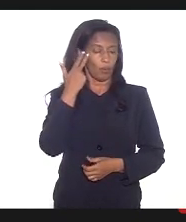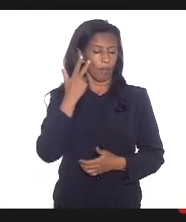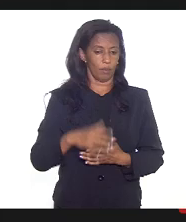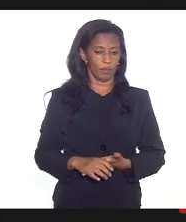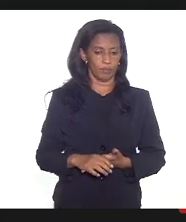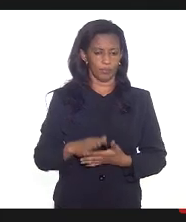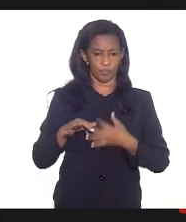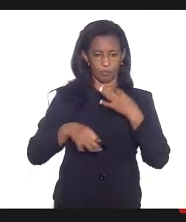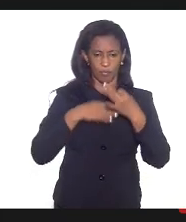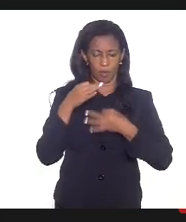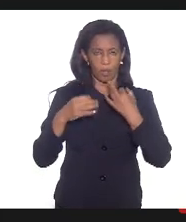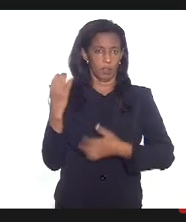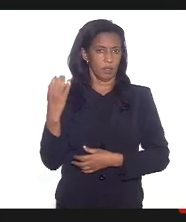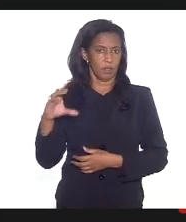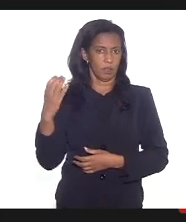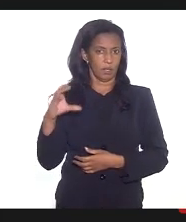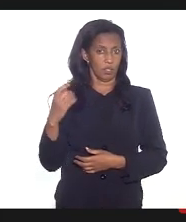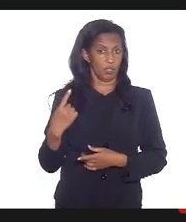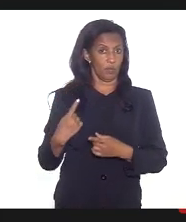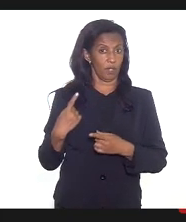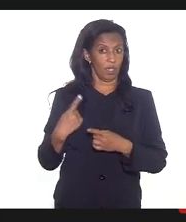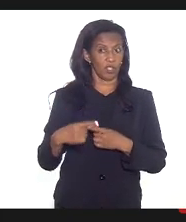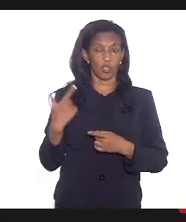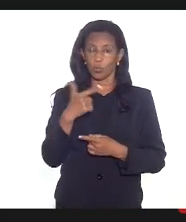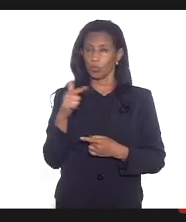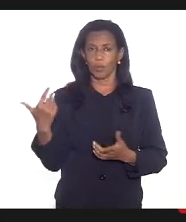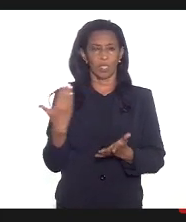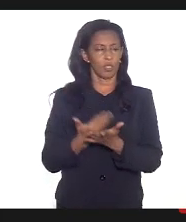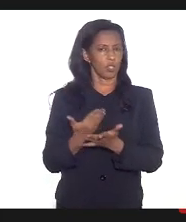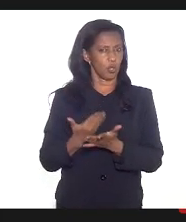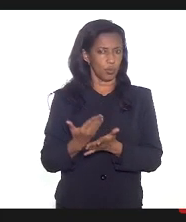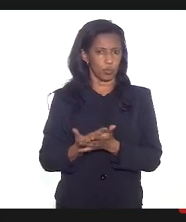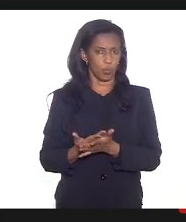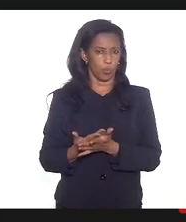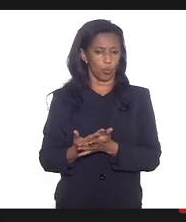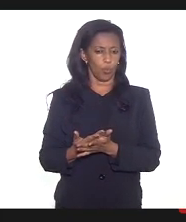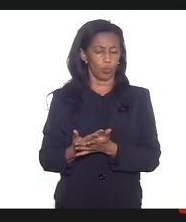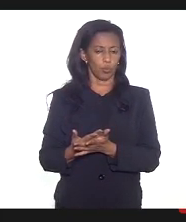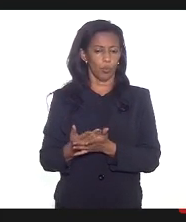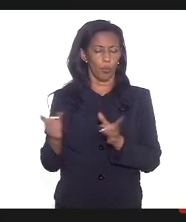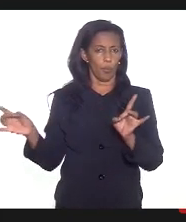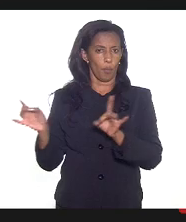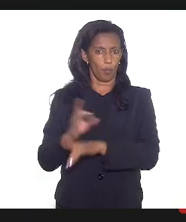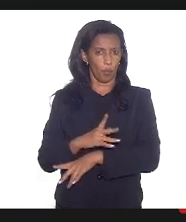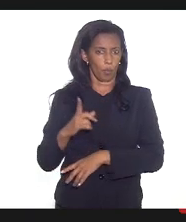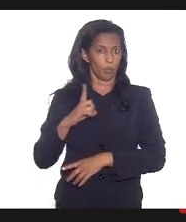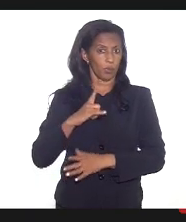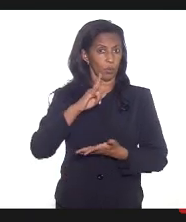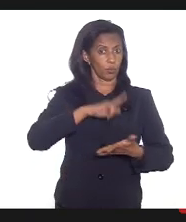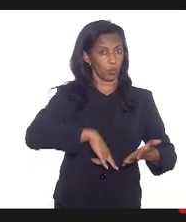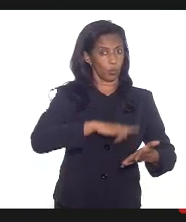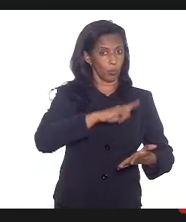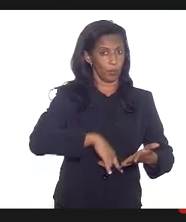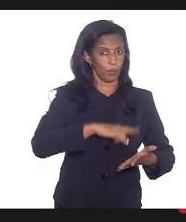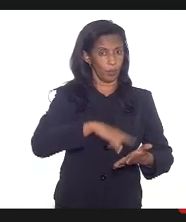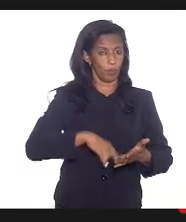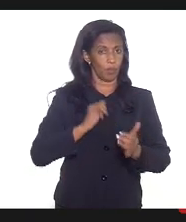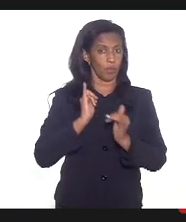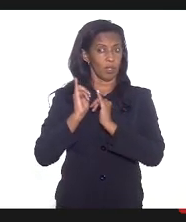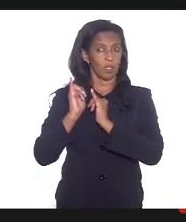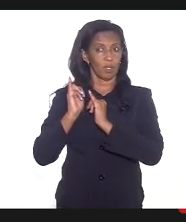em questões científicas internet ainda não tem os estudos clínicos é muito alimentados que a gente tem um documento